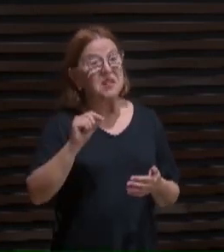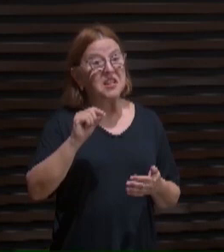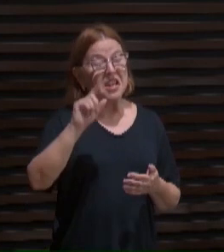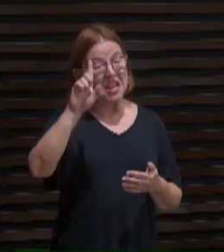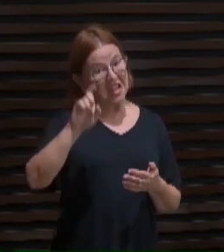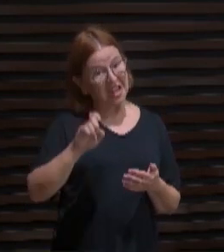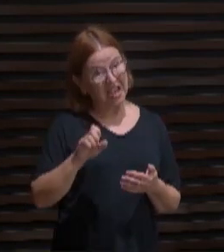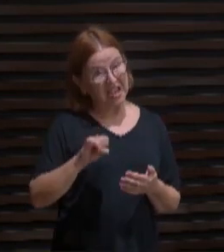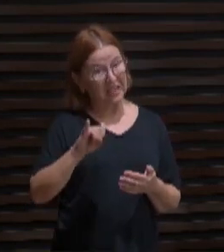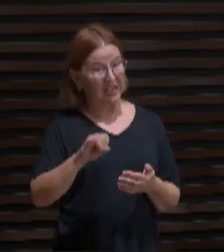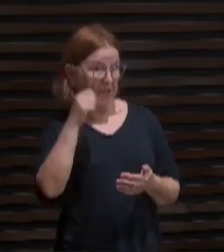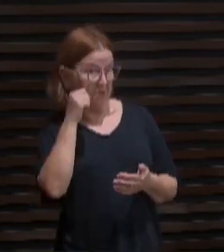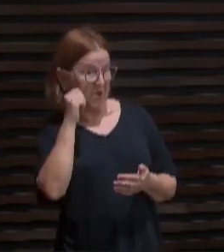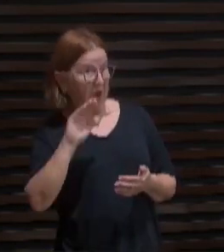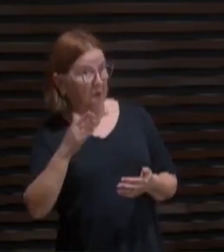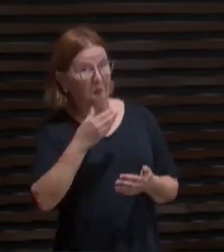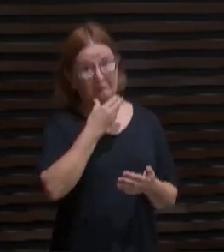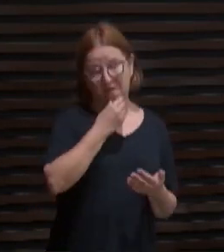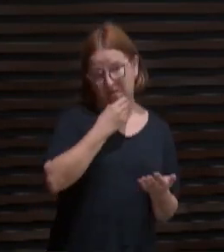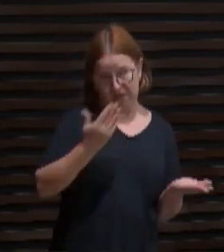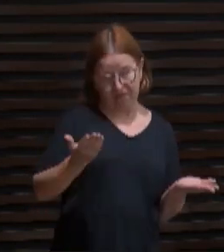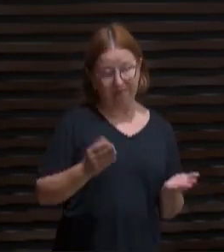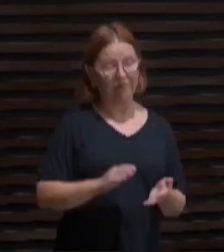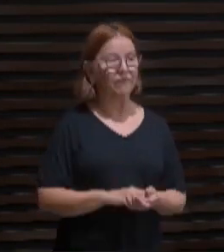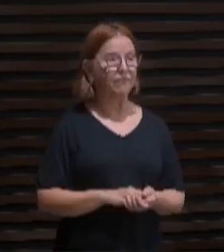orientação sexual.